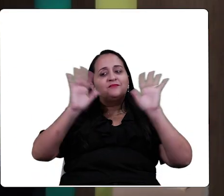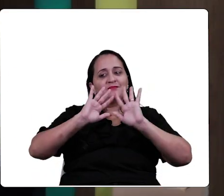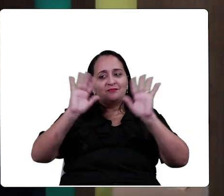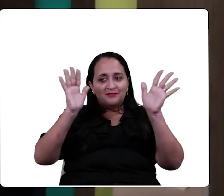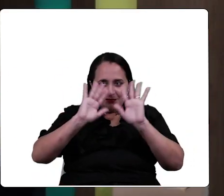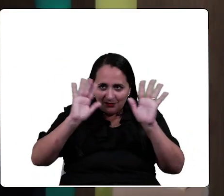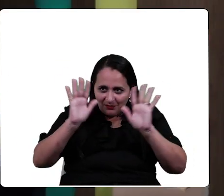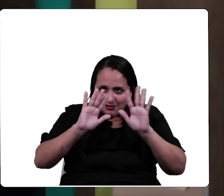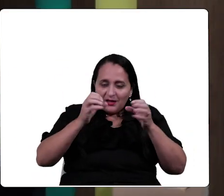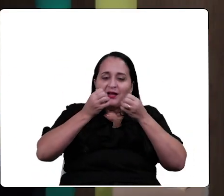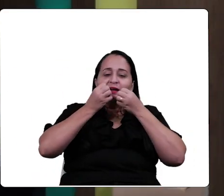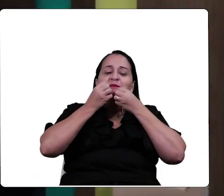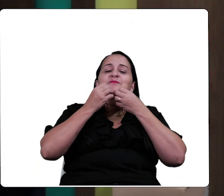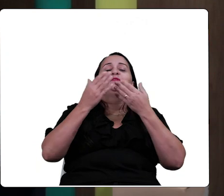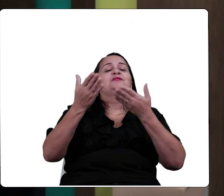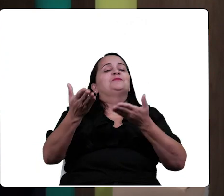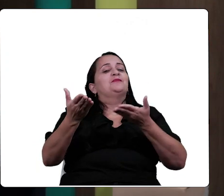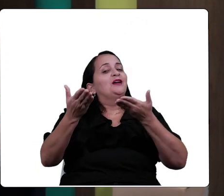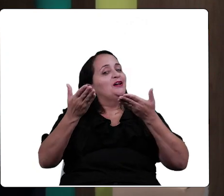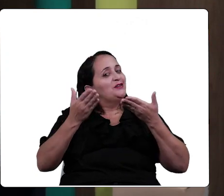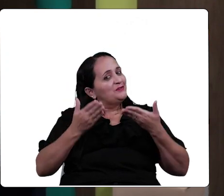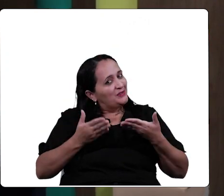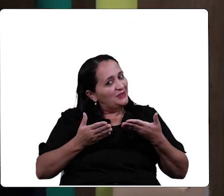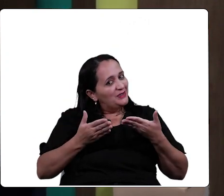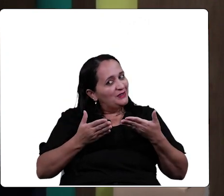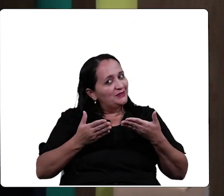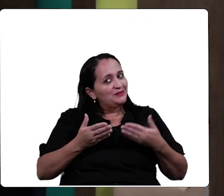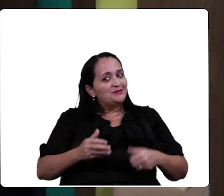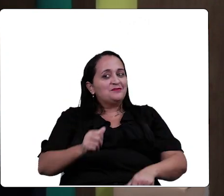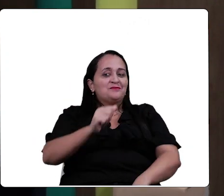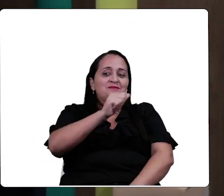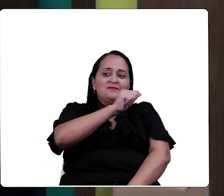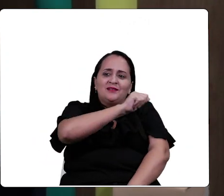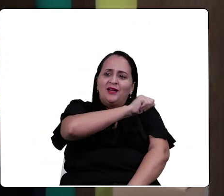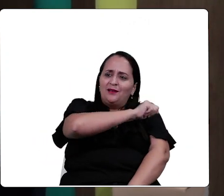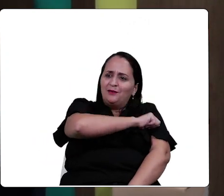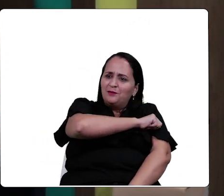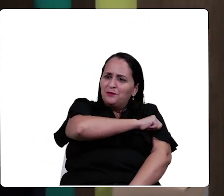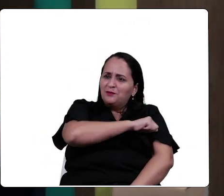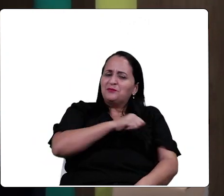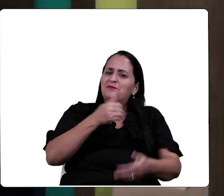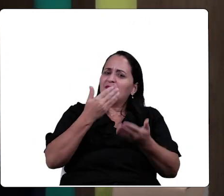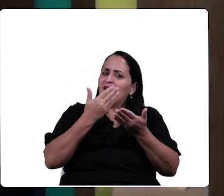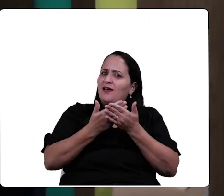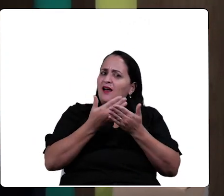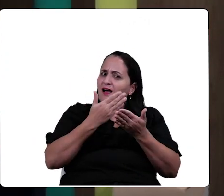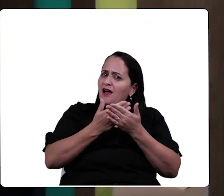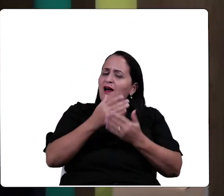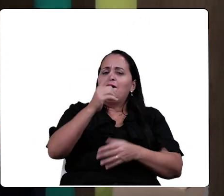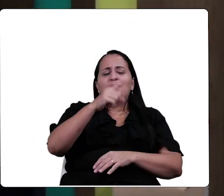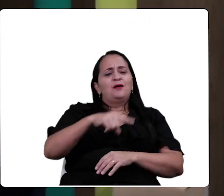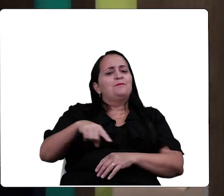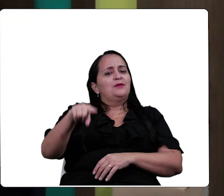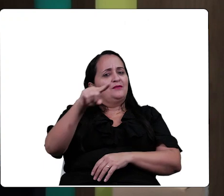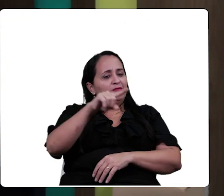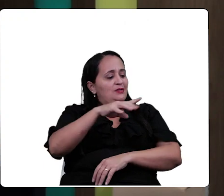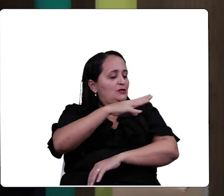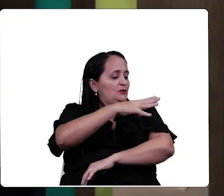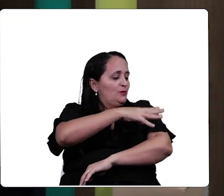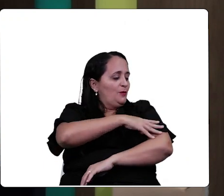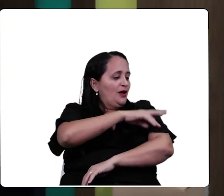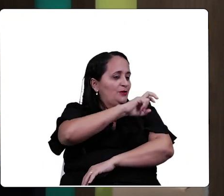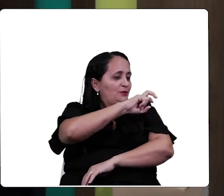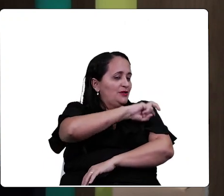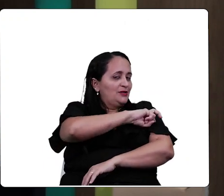Olá, sejam muito bem-vindos, alunos da Rede Municipal de Ensino. A aula é para vocês do Círculo 2, quarto e